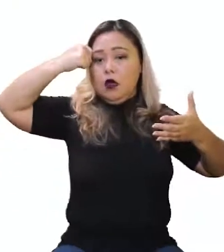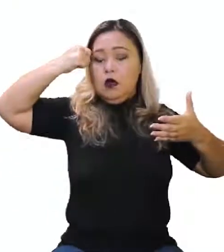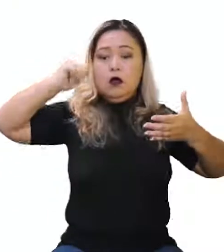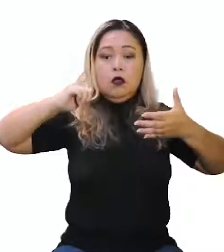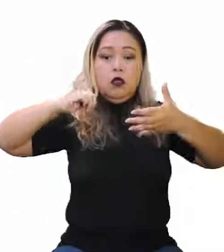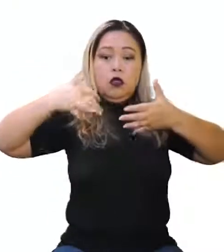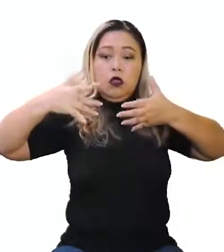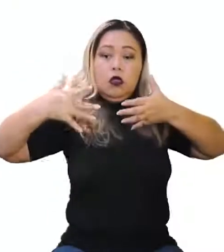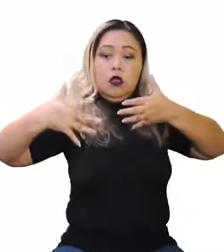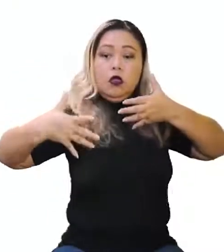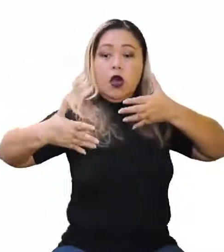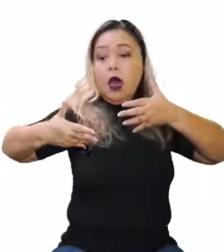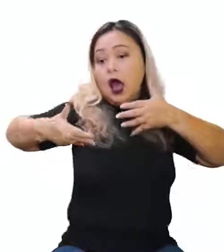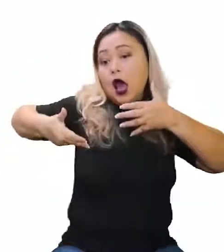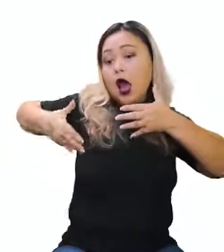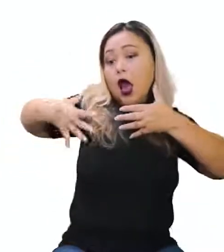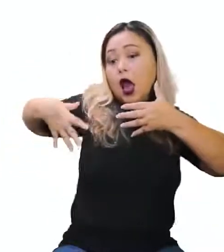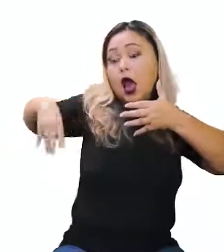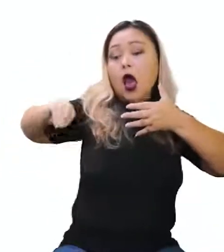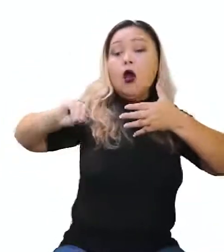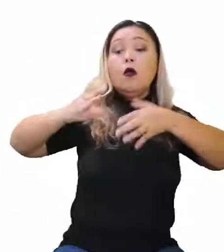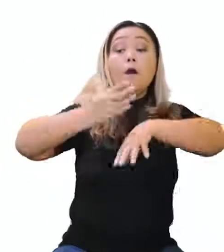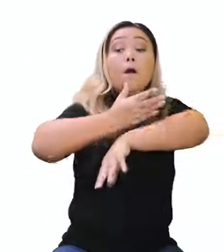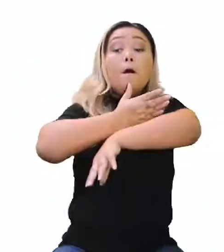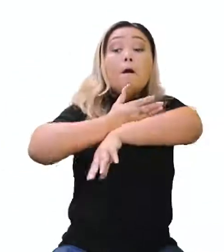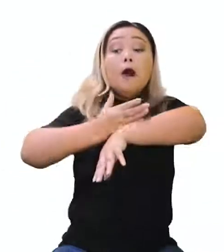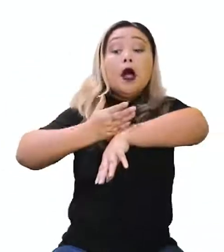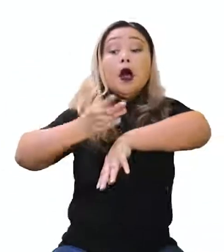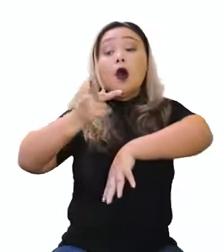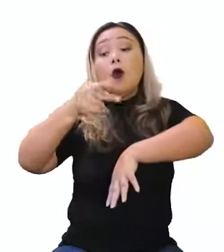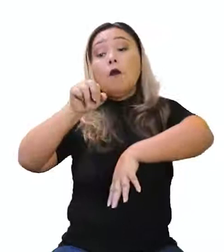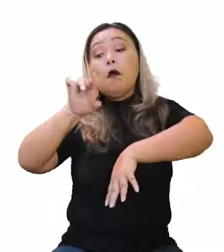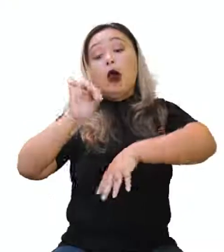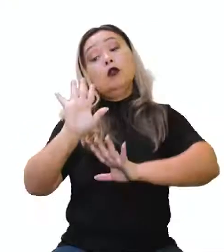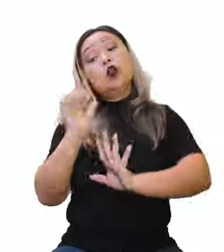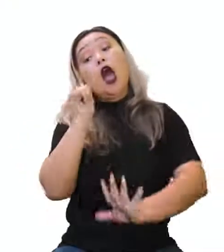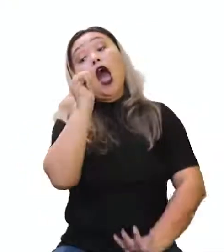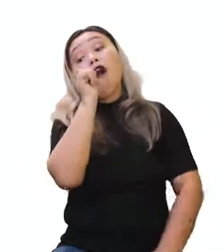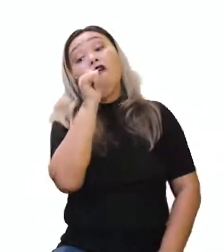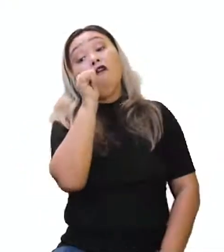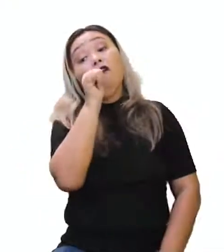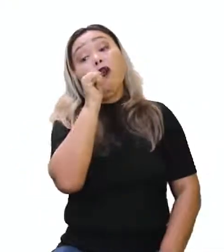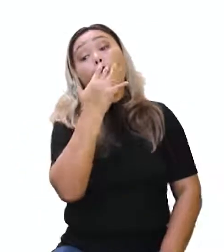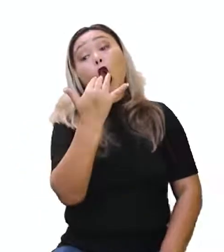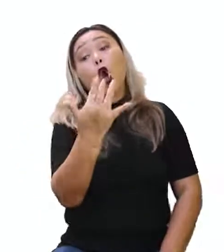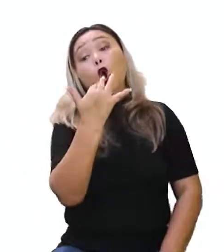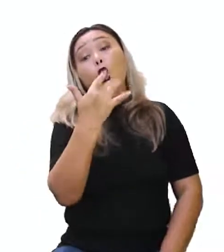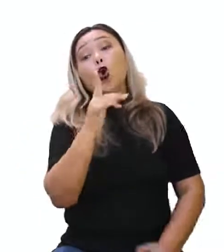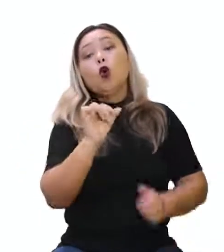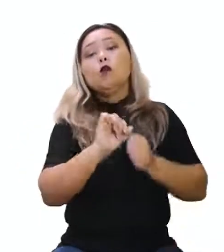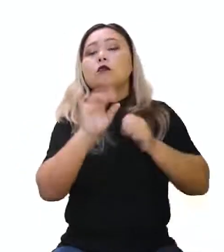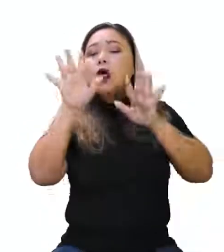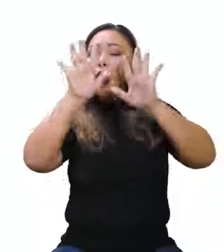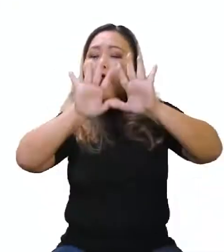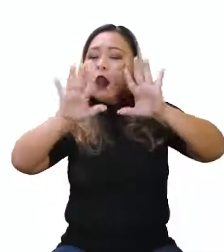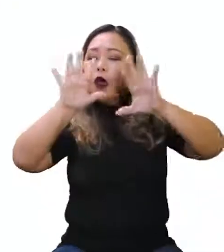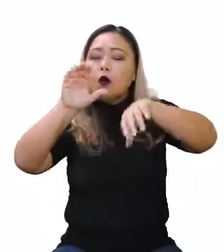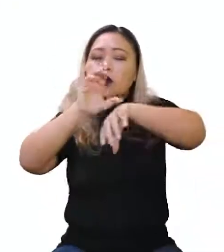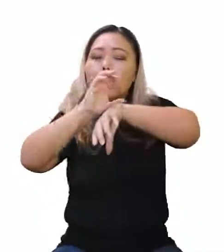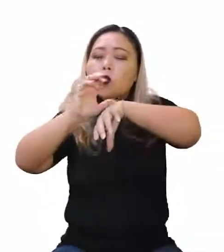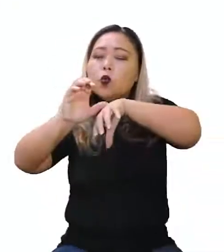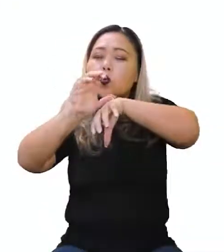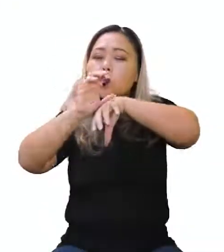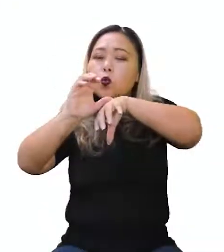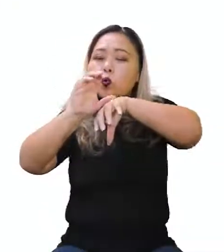e caudas brancas ou pardas. Já a fêmea tem uma coloração pardo acinzentada, com